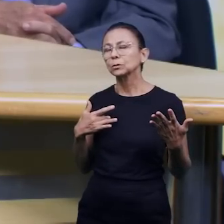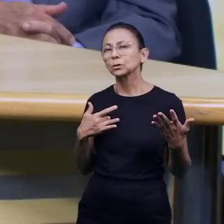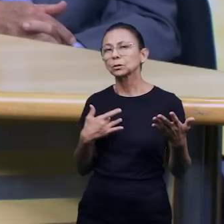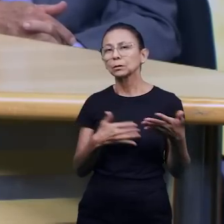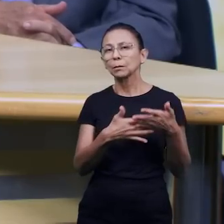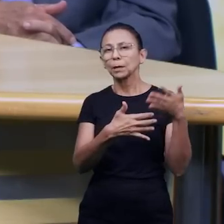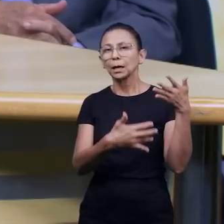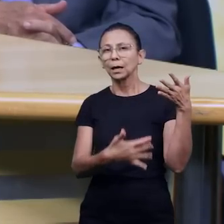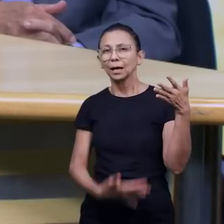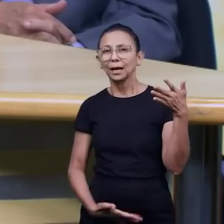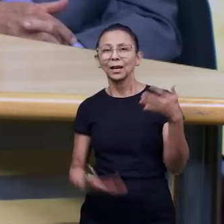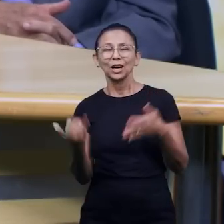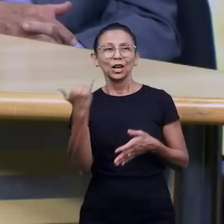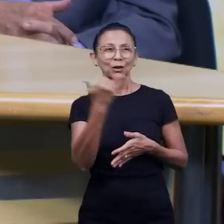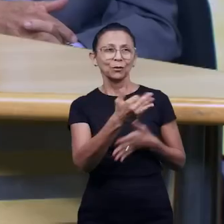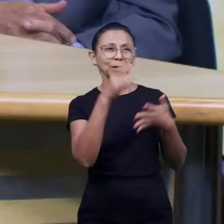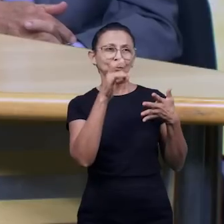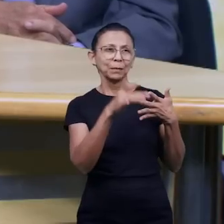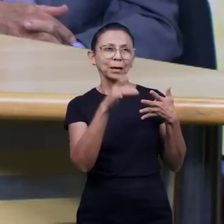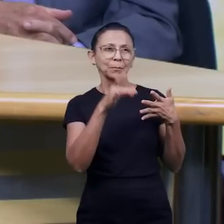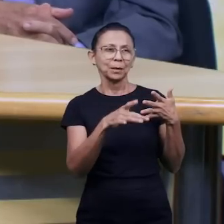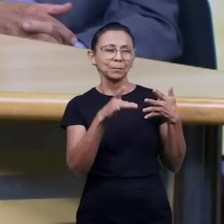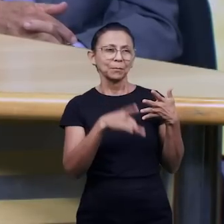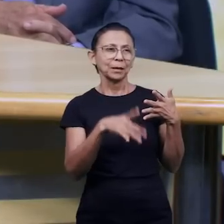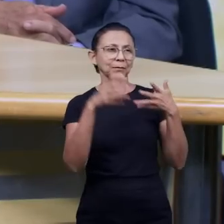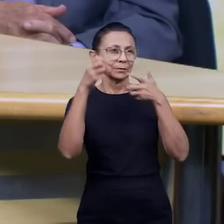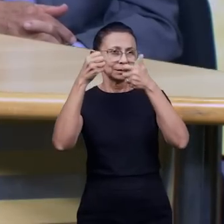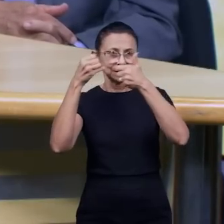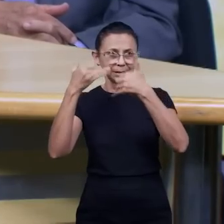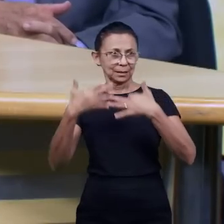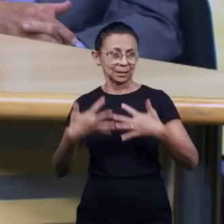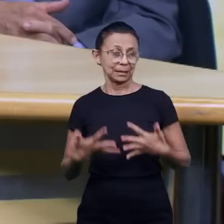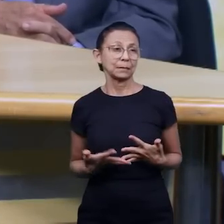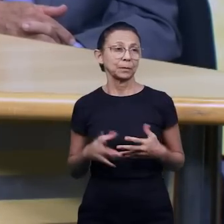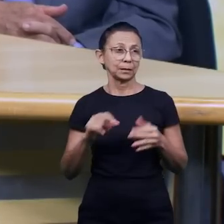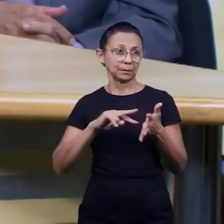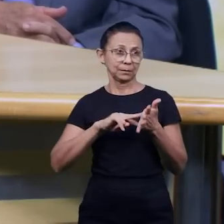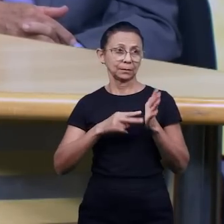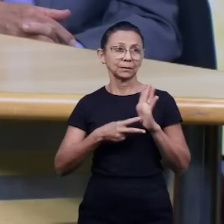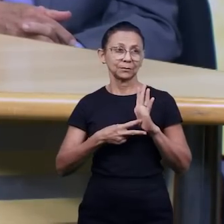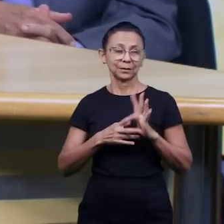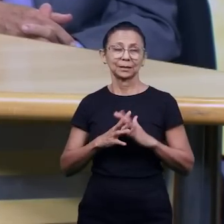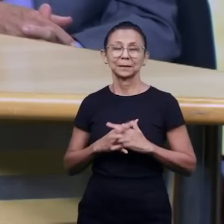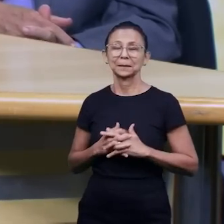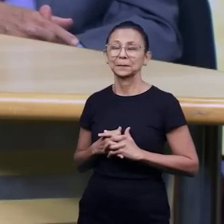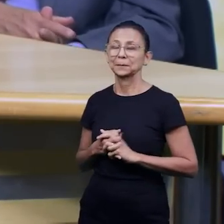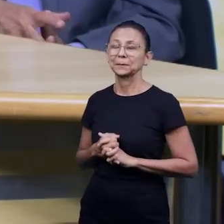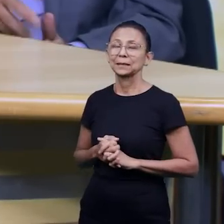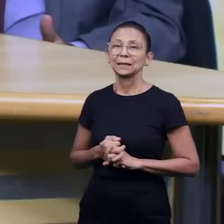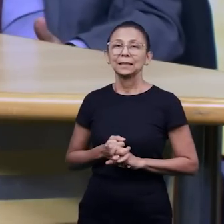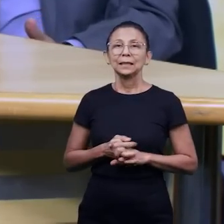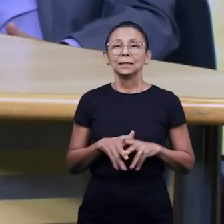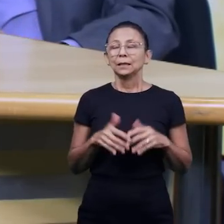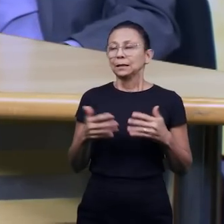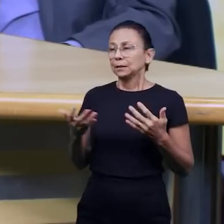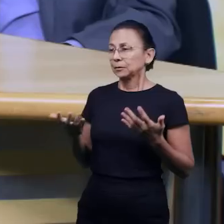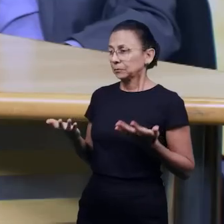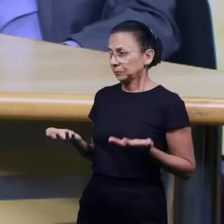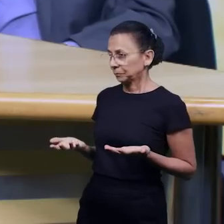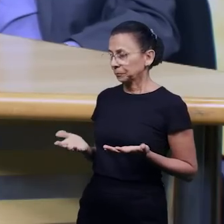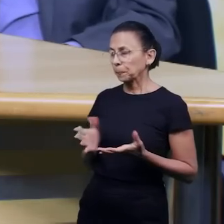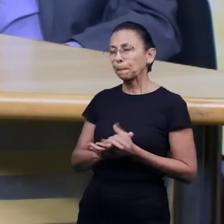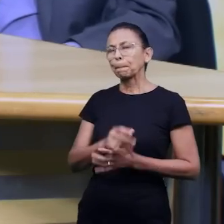espiritual de todos. Mas você disse que é um conjunto de sinais e sintomas,